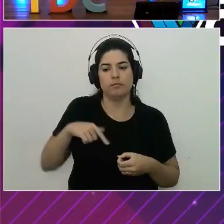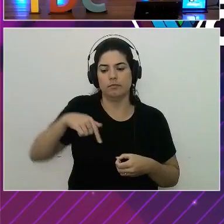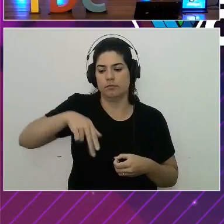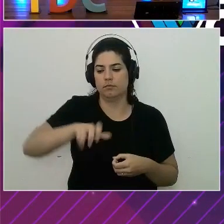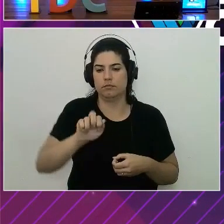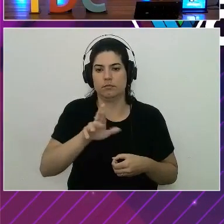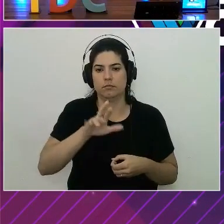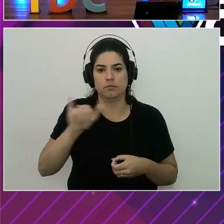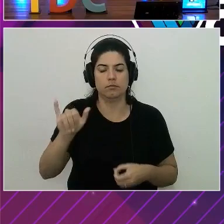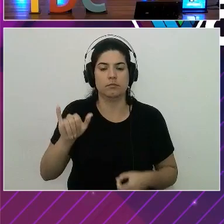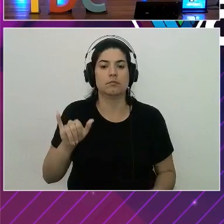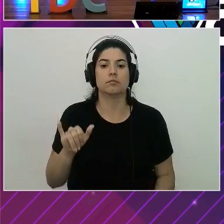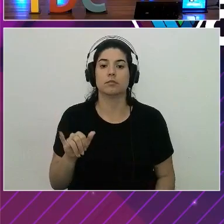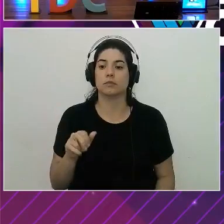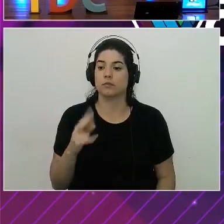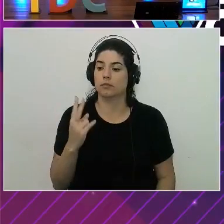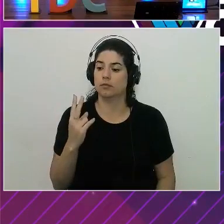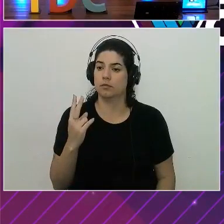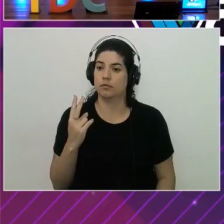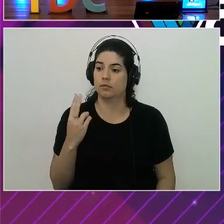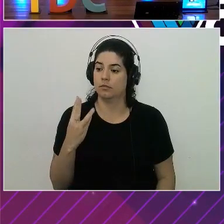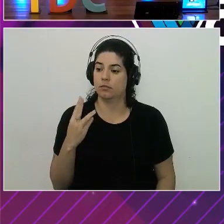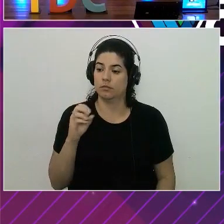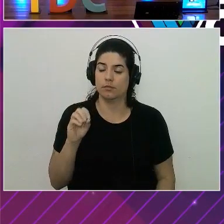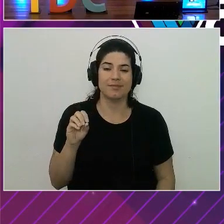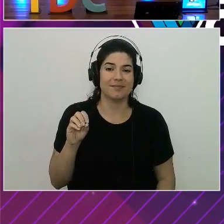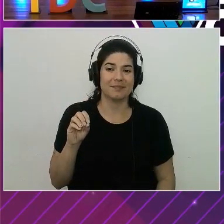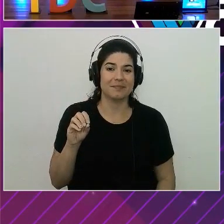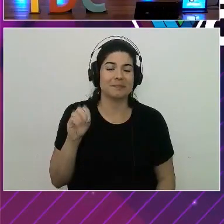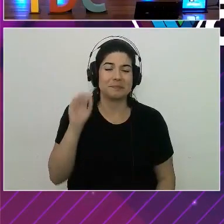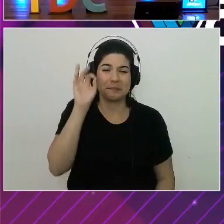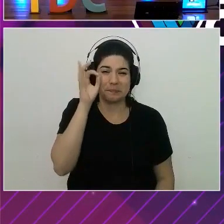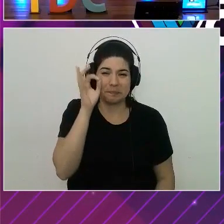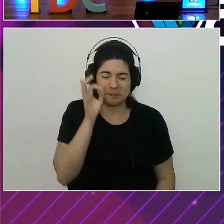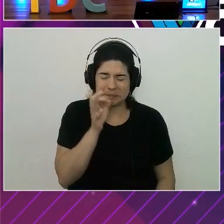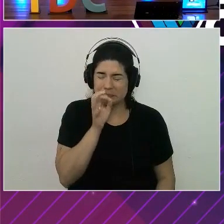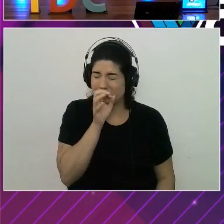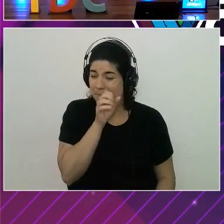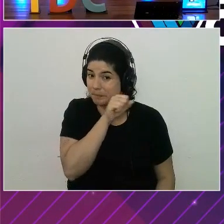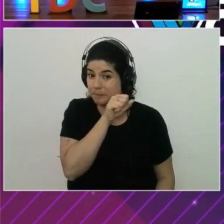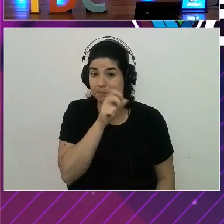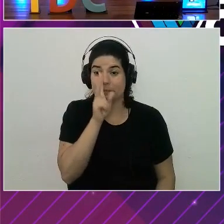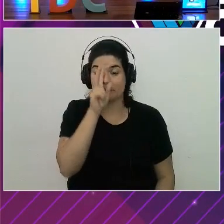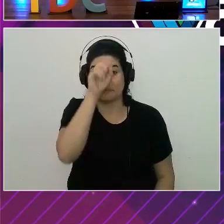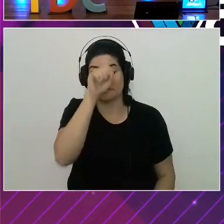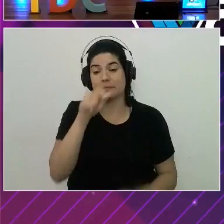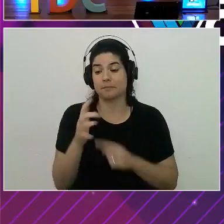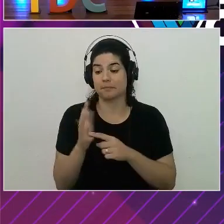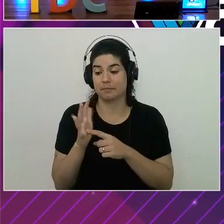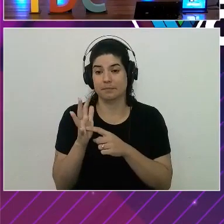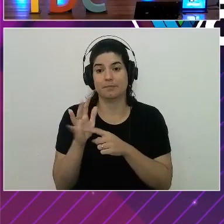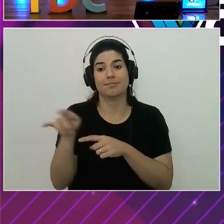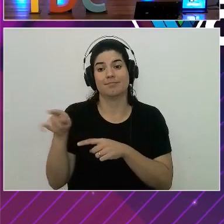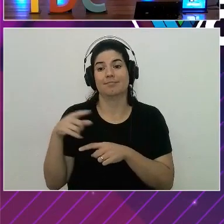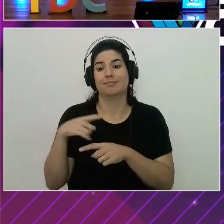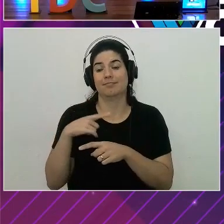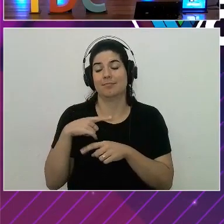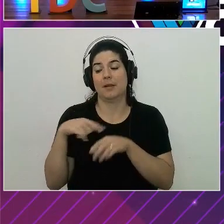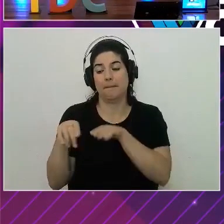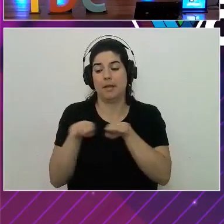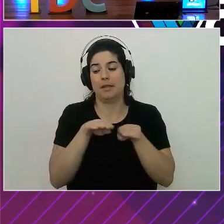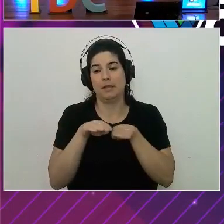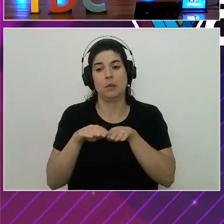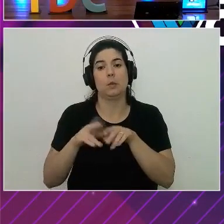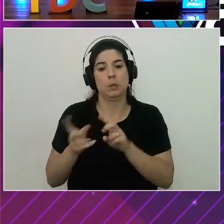230 milissegundos. E o InnoDB, o motor padrão do MySQL, ainda está pensando. Tá? Essa